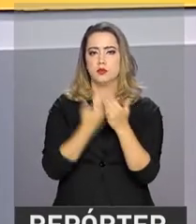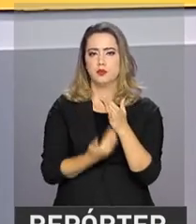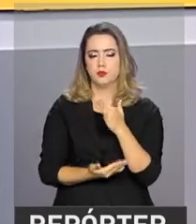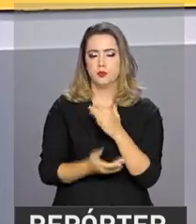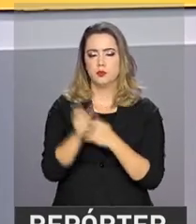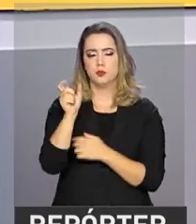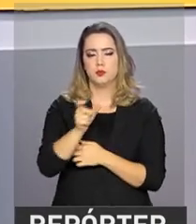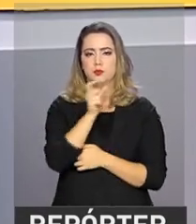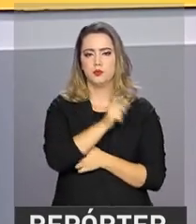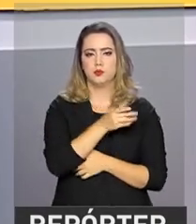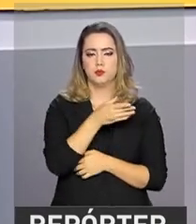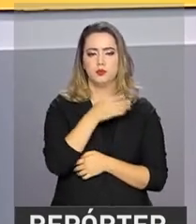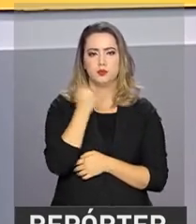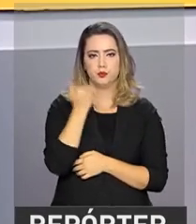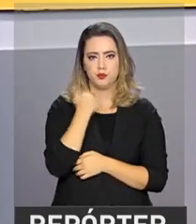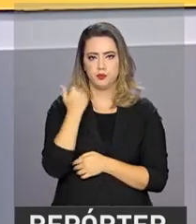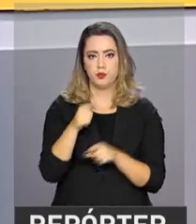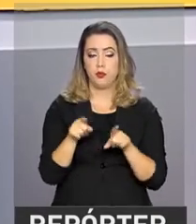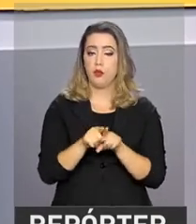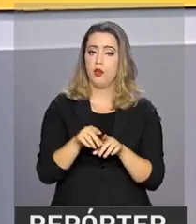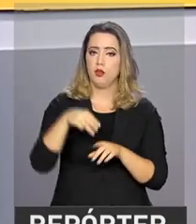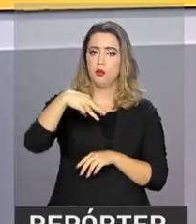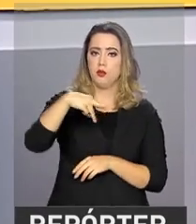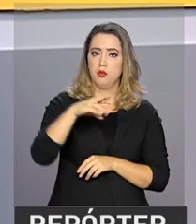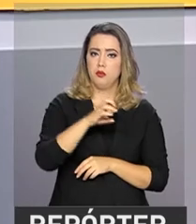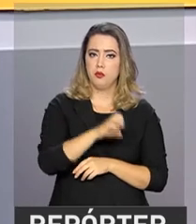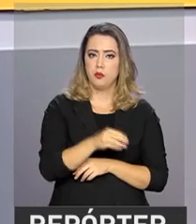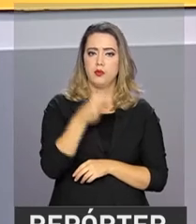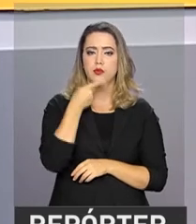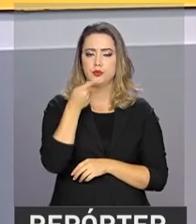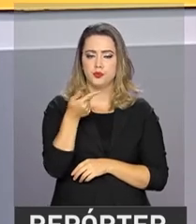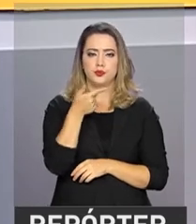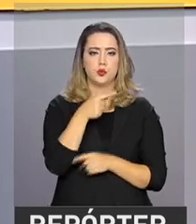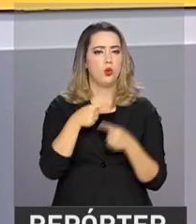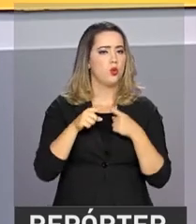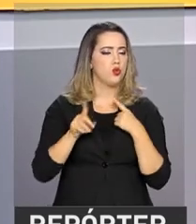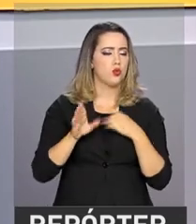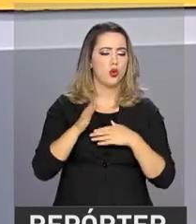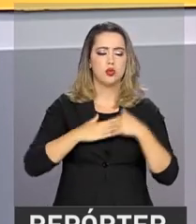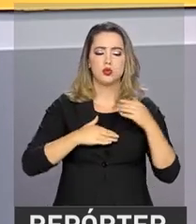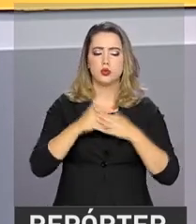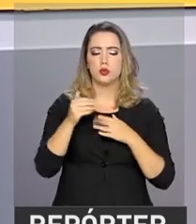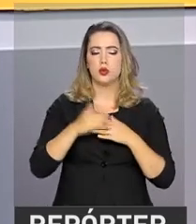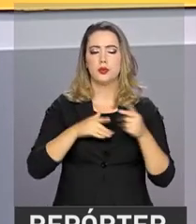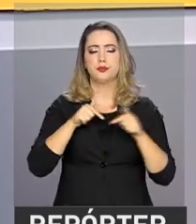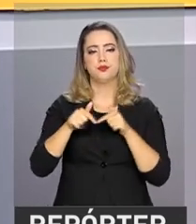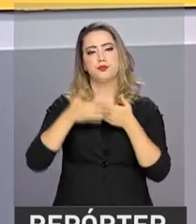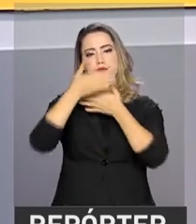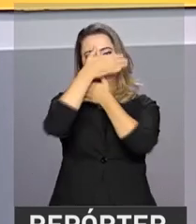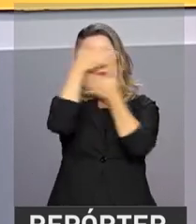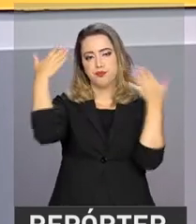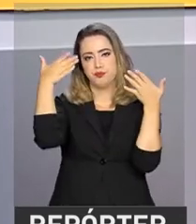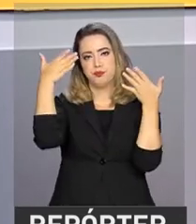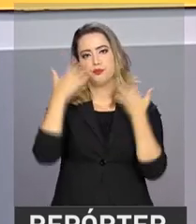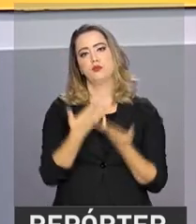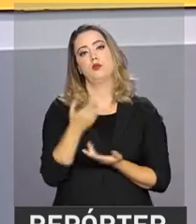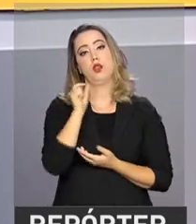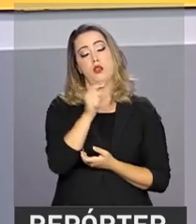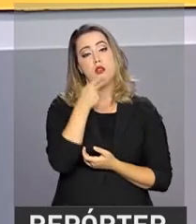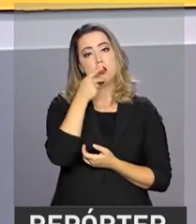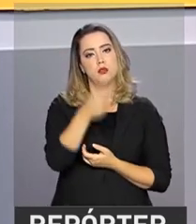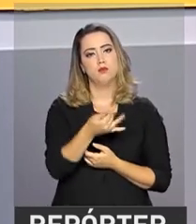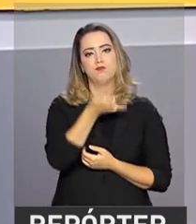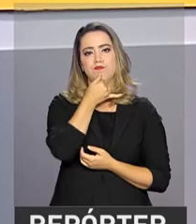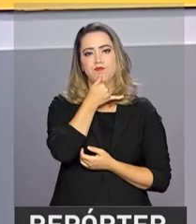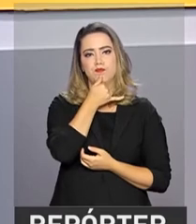também divulgou nota pela internet reiterando a condenação do governo brasileiro a qualquer ato terrorista o itamaraty expressa pesar